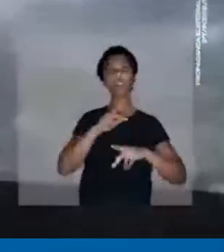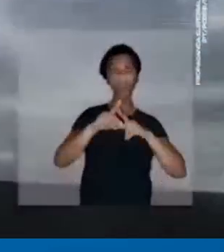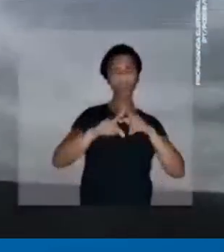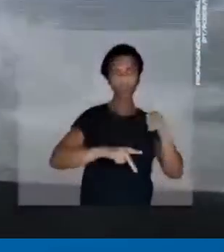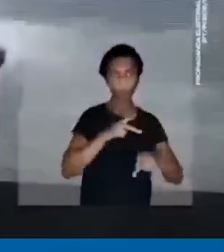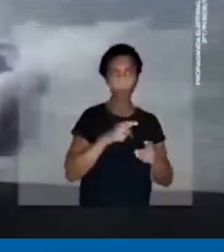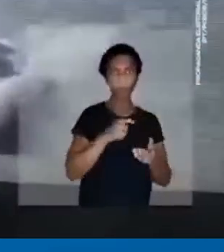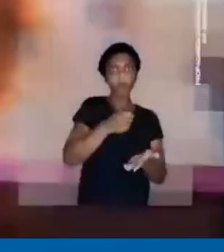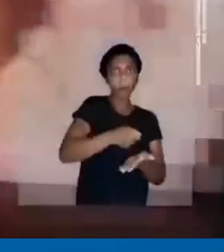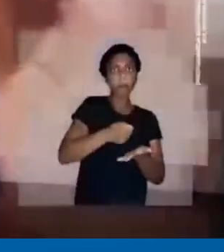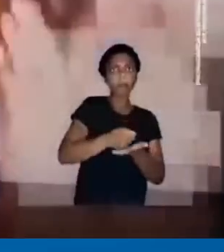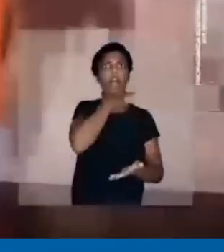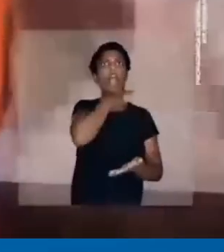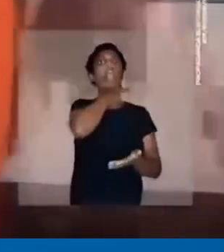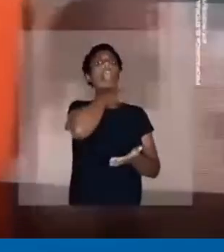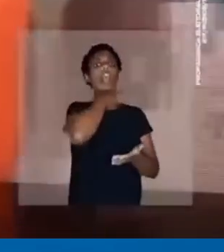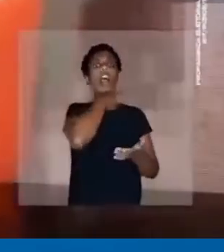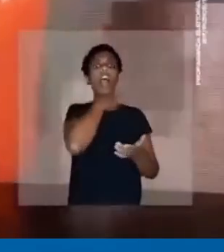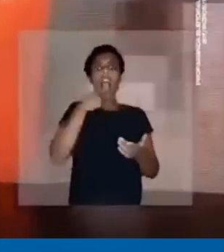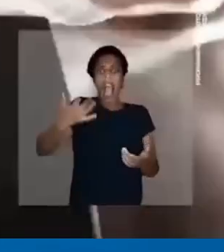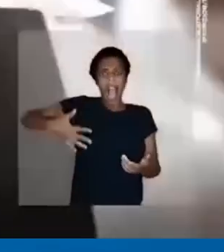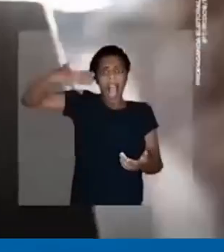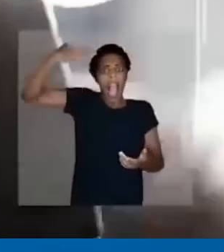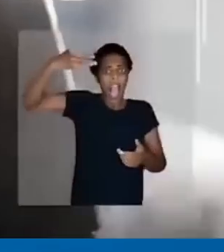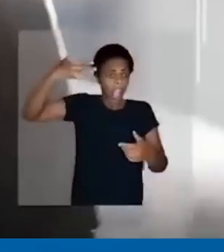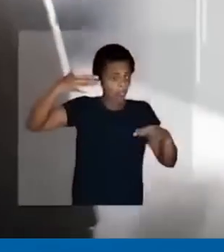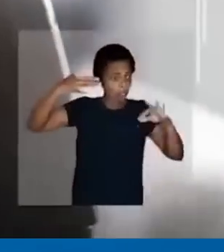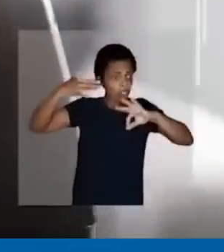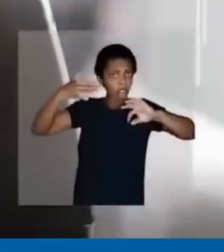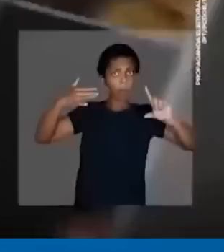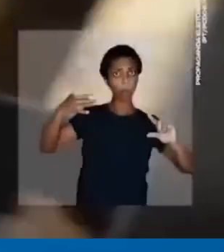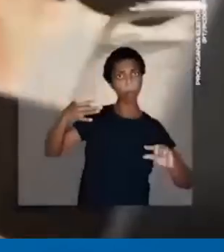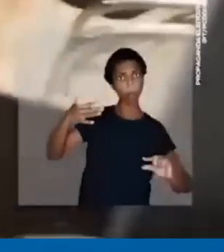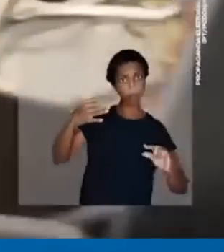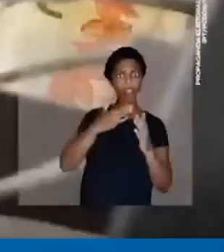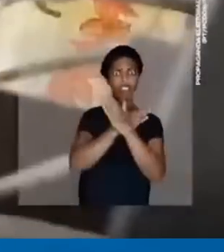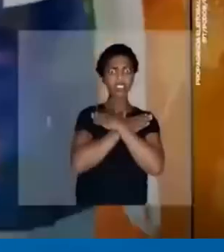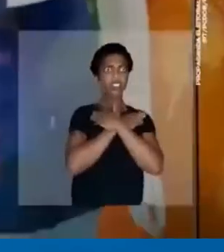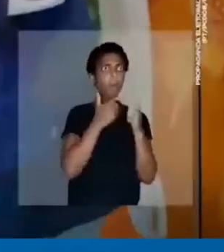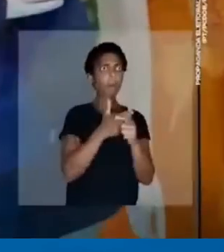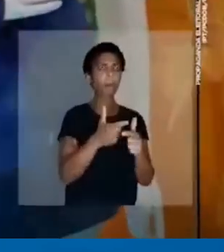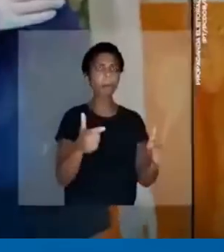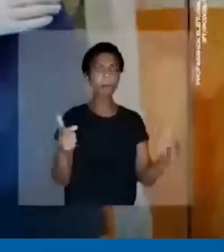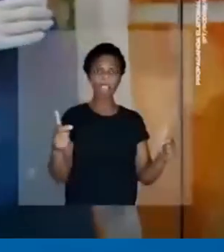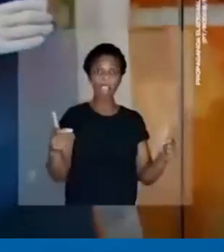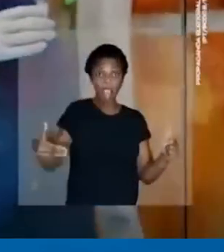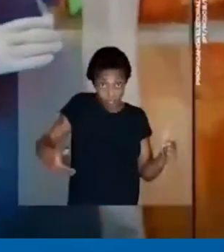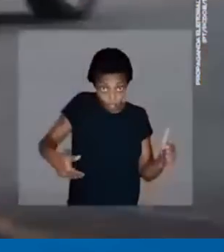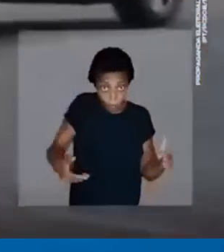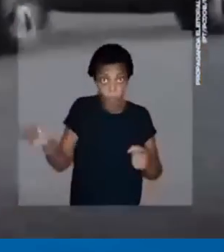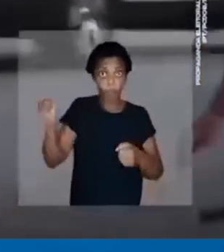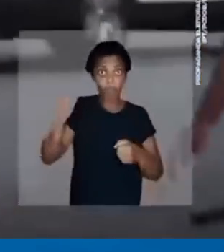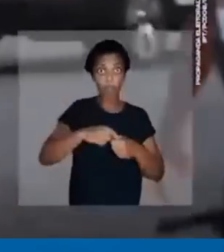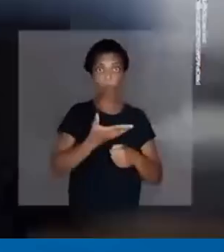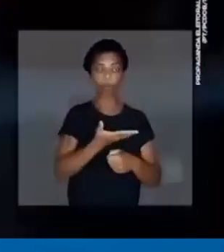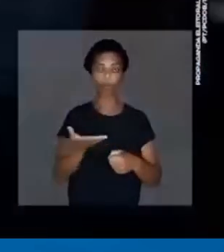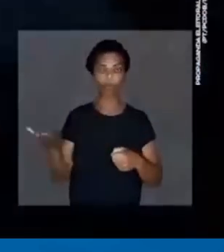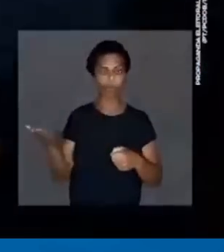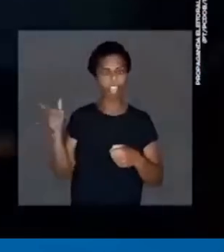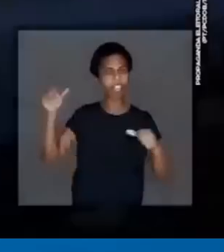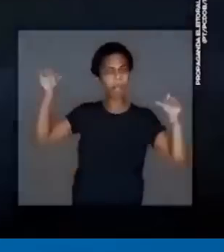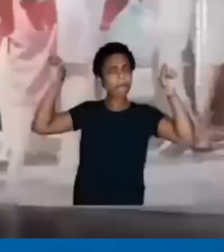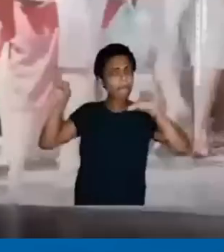o povo sofre pra pagar as contas. Os preços sobem mais que o salário. O desemprego assusta. E a fome